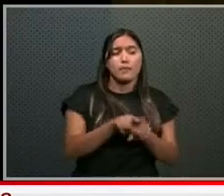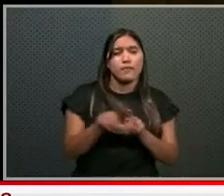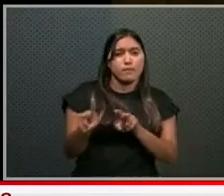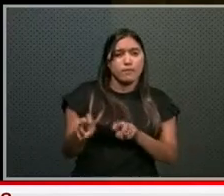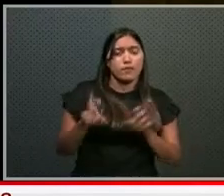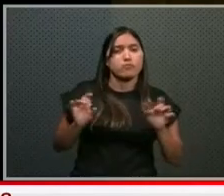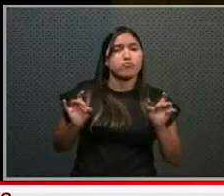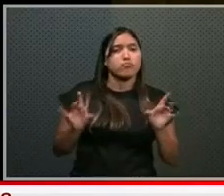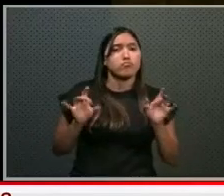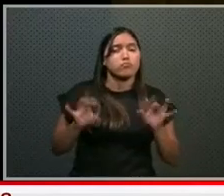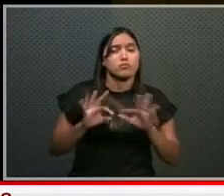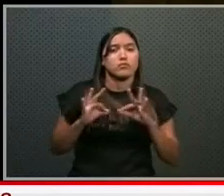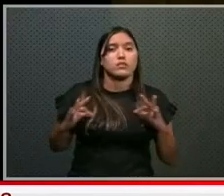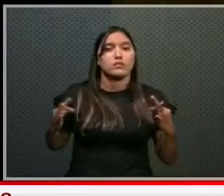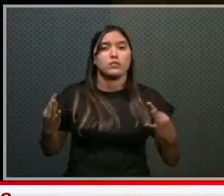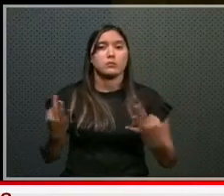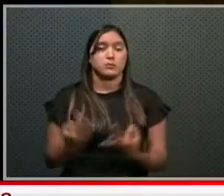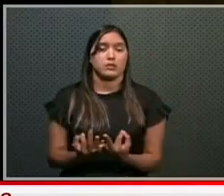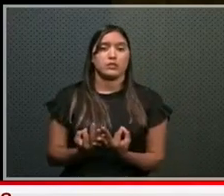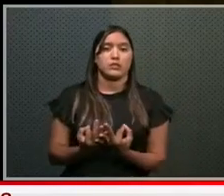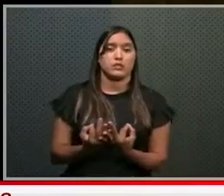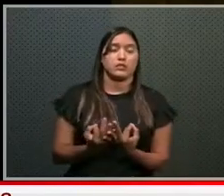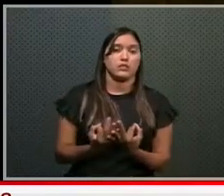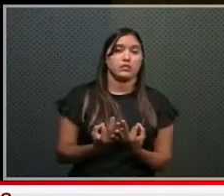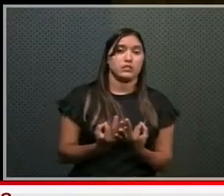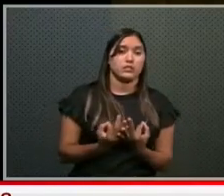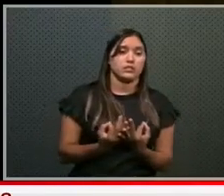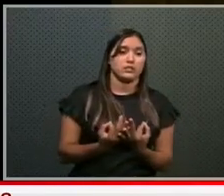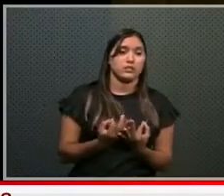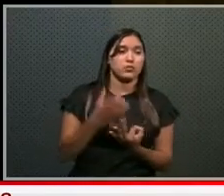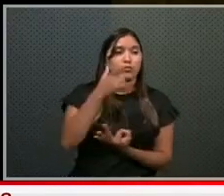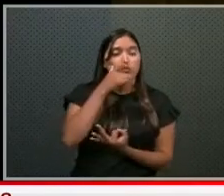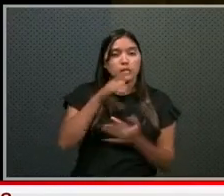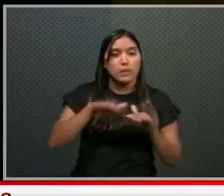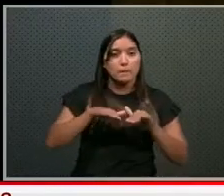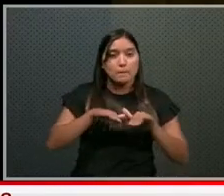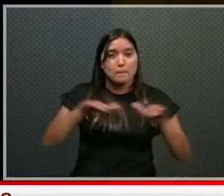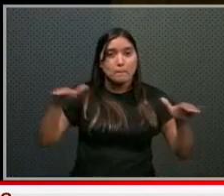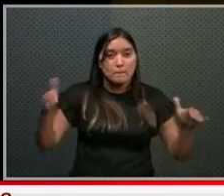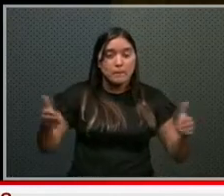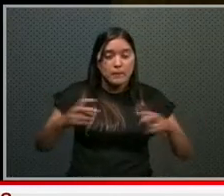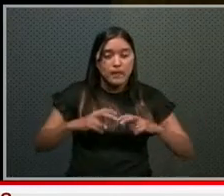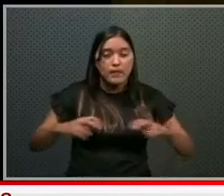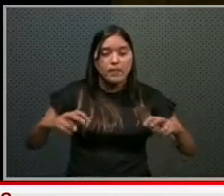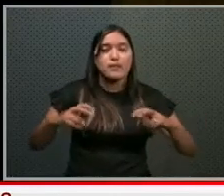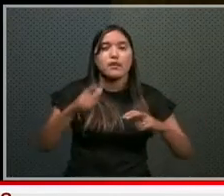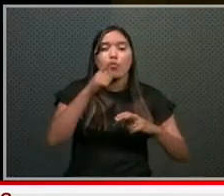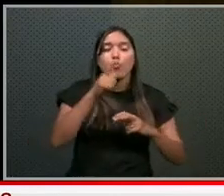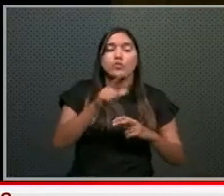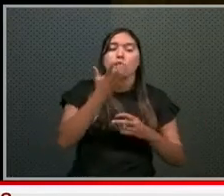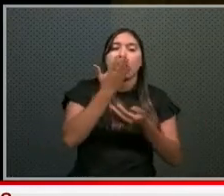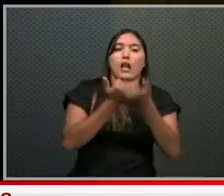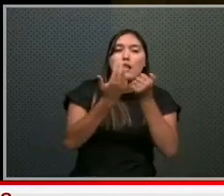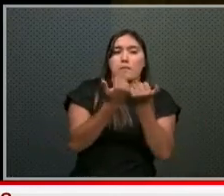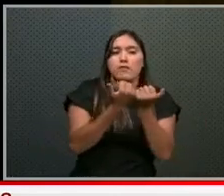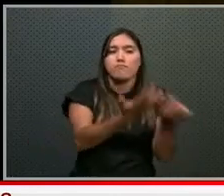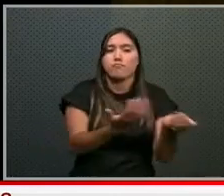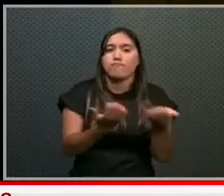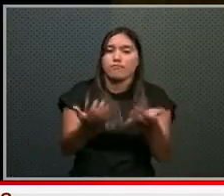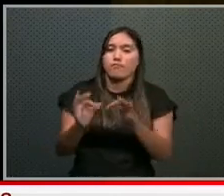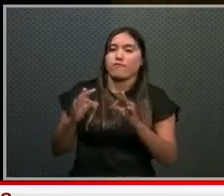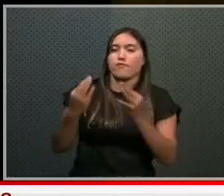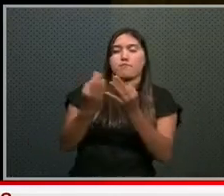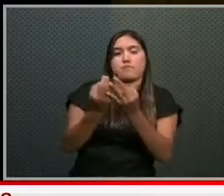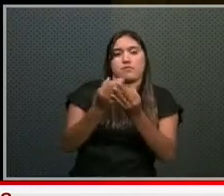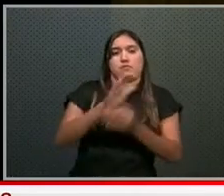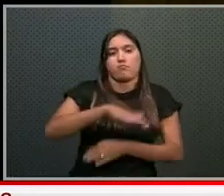Familiar possa realmente encher a mesa de alimentos do nosso povo das famílias